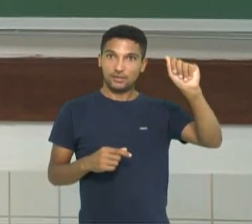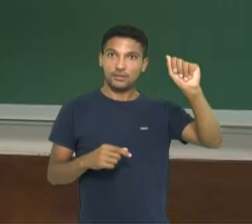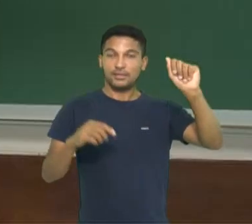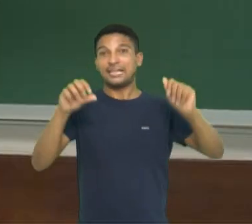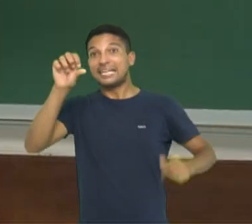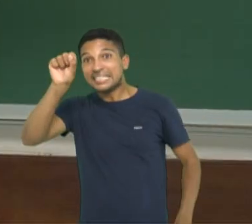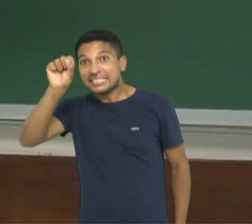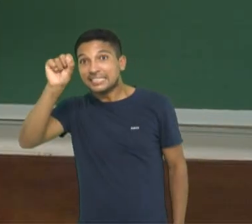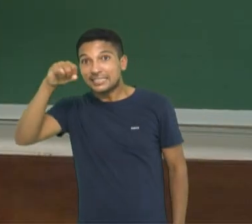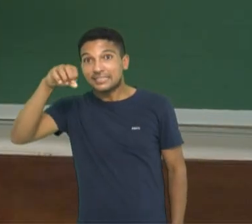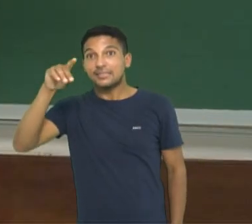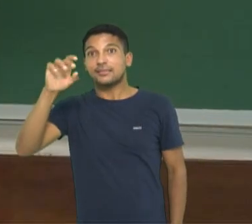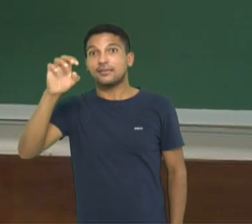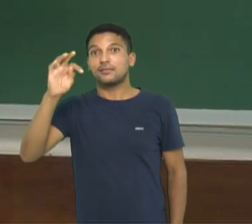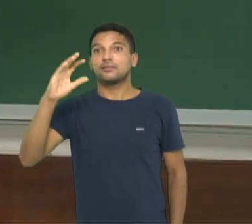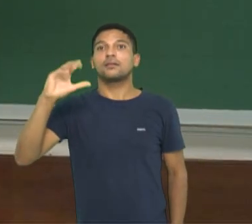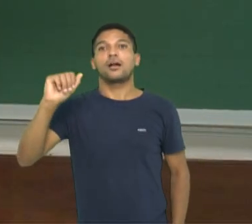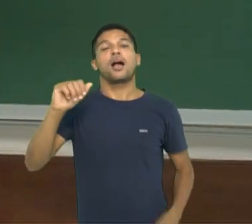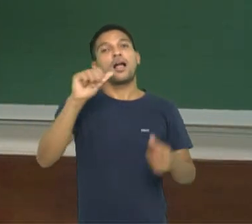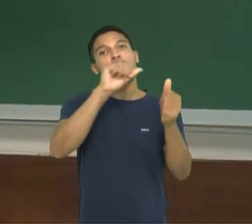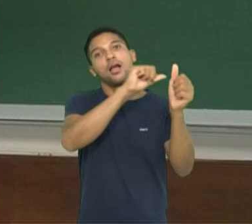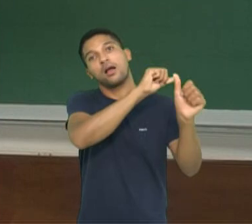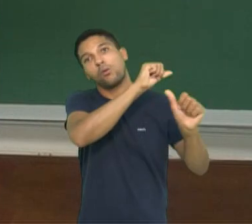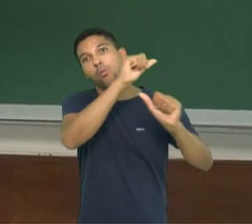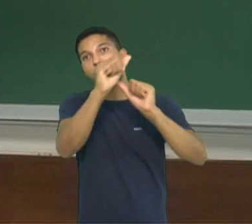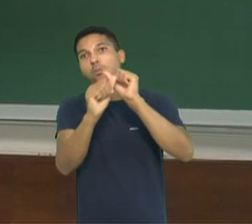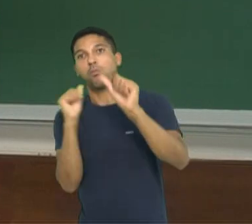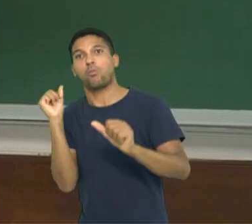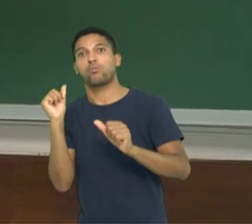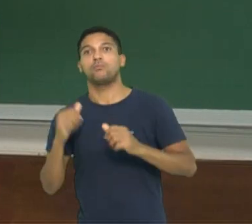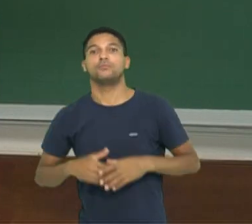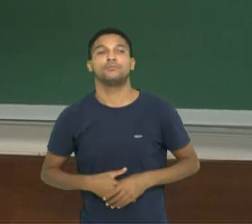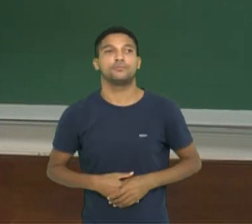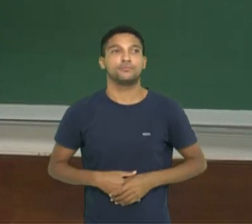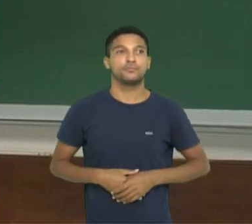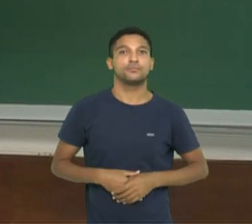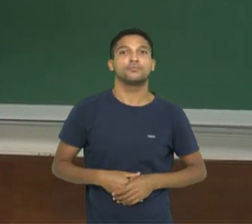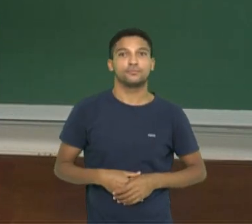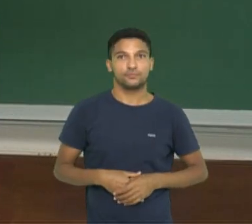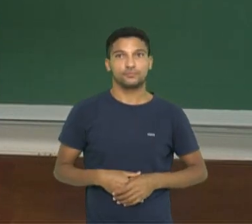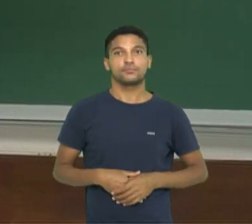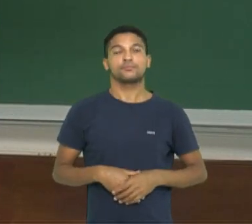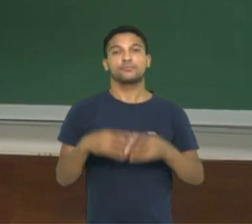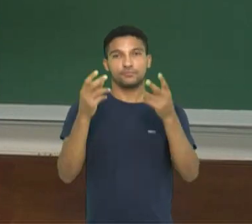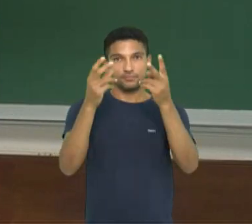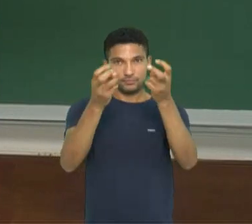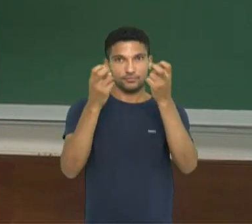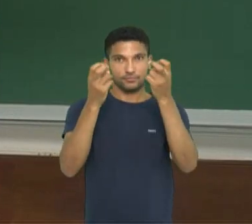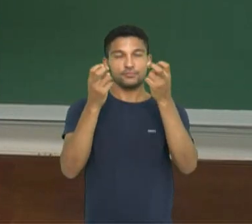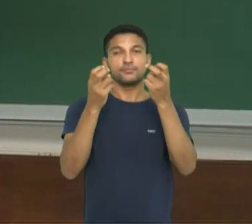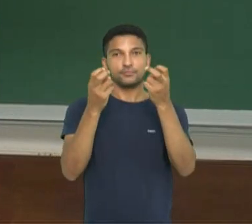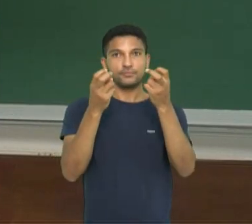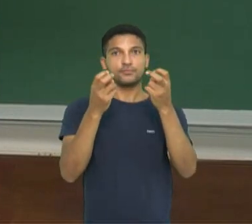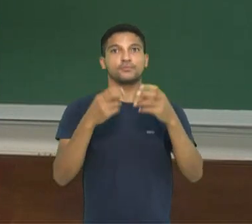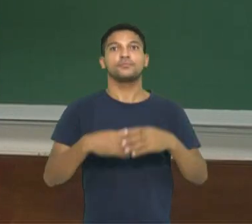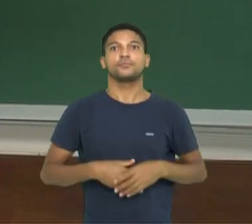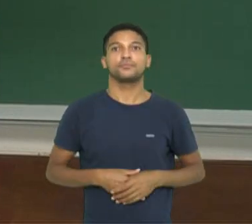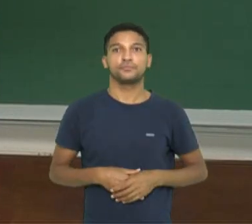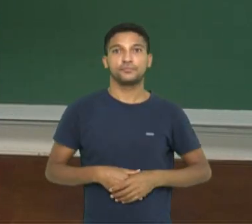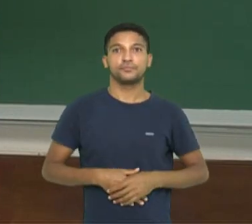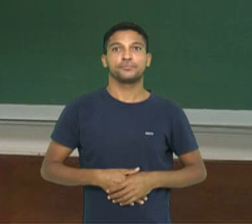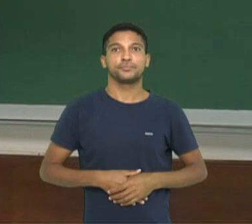exercício que faz com que vocês se apropriem desses conceitos e façam essa assimilação dos conteúdos, né? E realmente